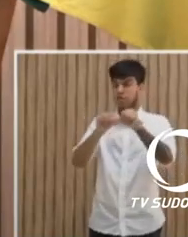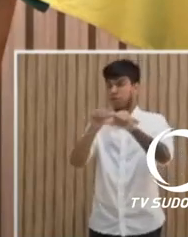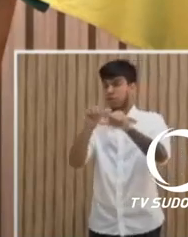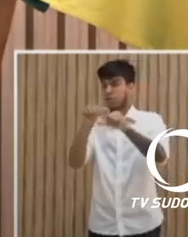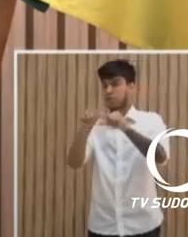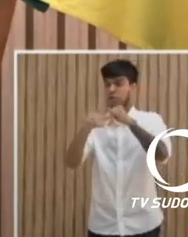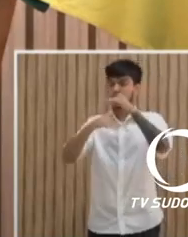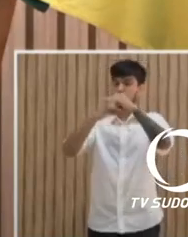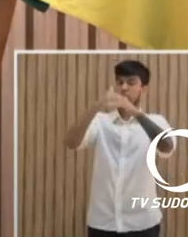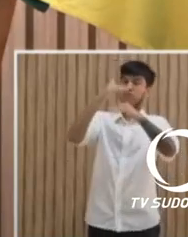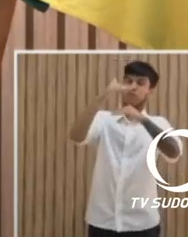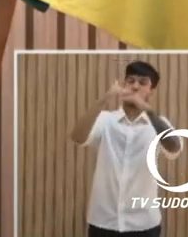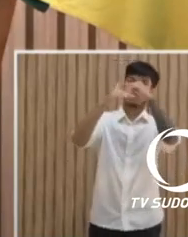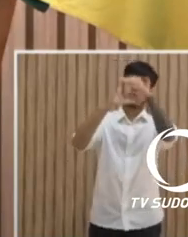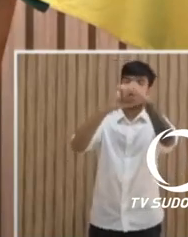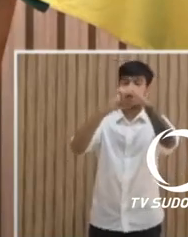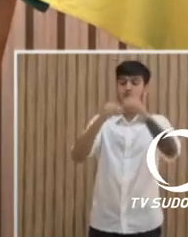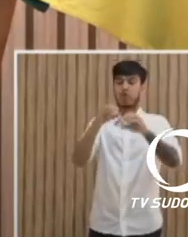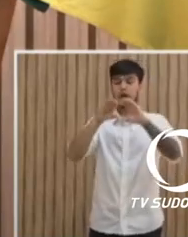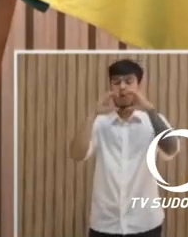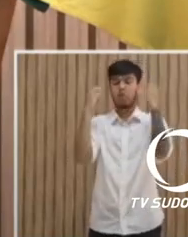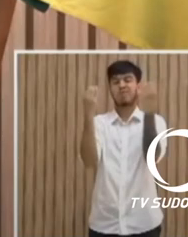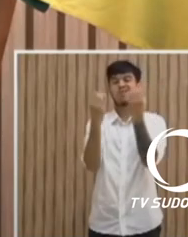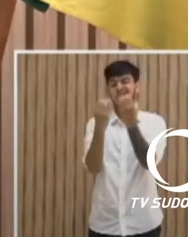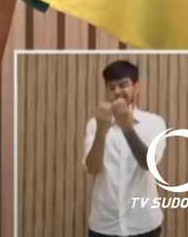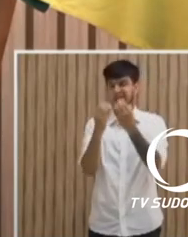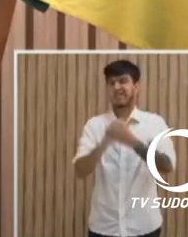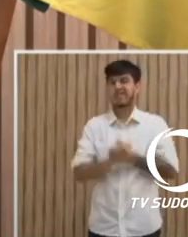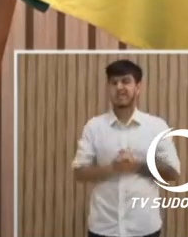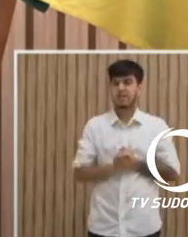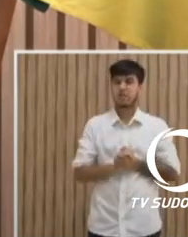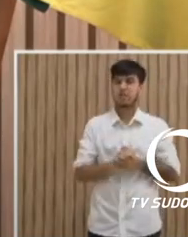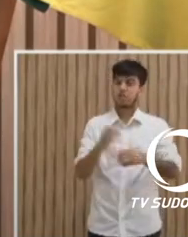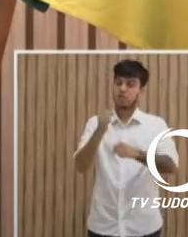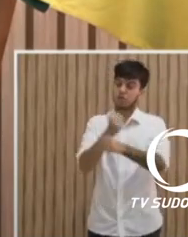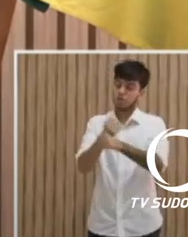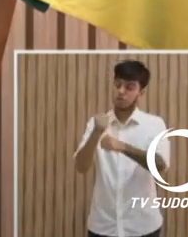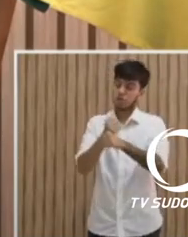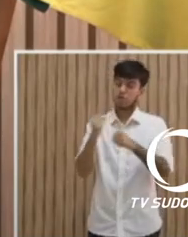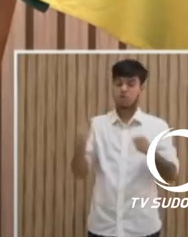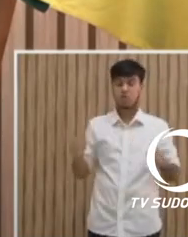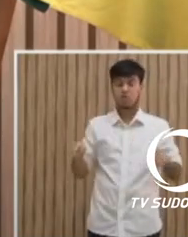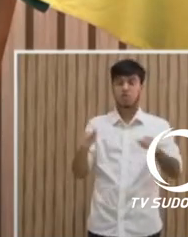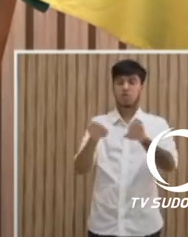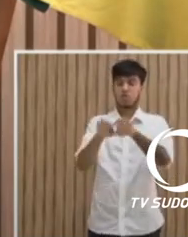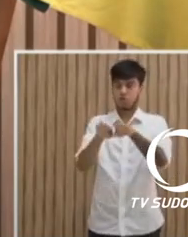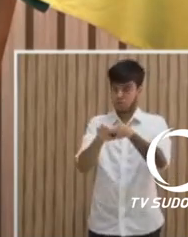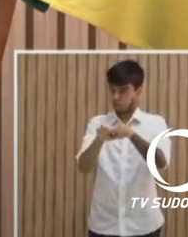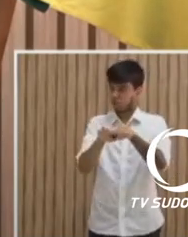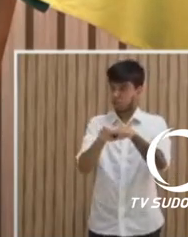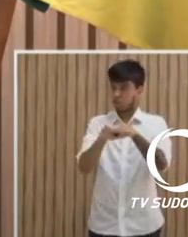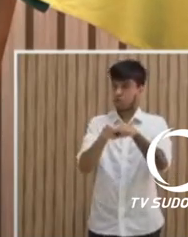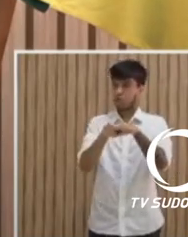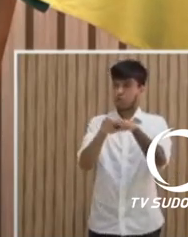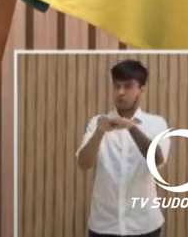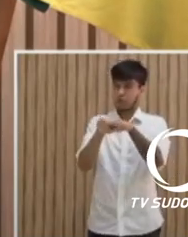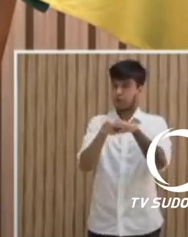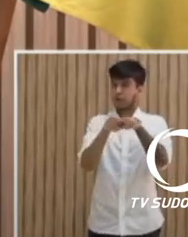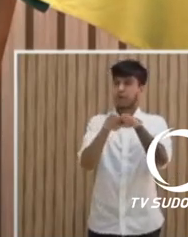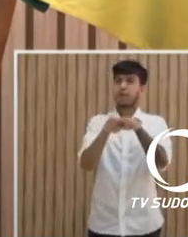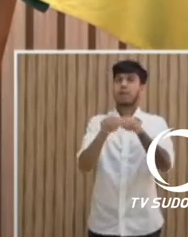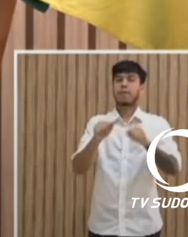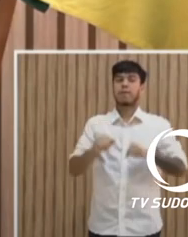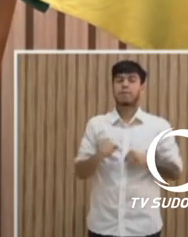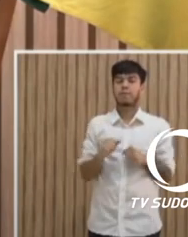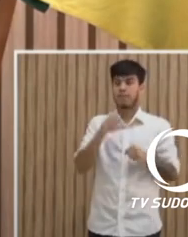desenvolvimento econômico Marcos Cola se construirmos juntos em harmonia ainda aqui no contraditório